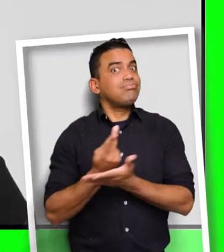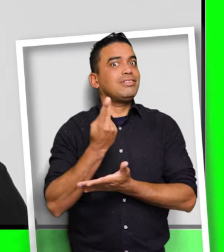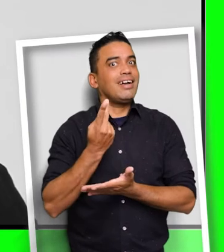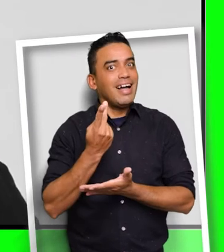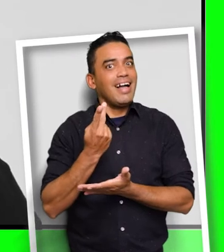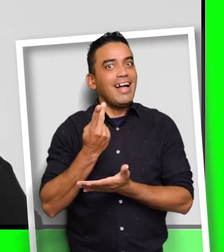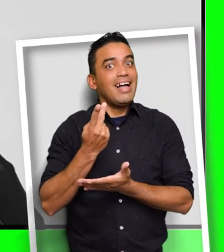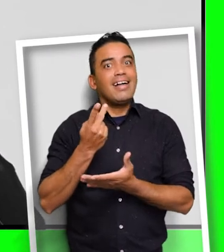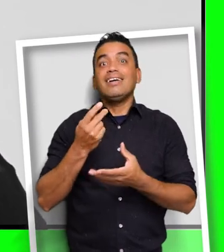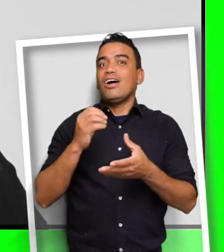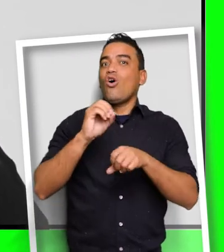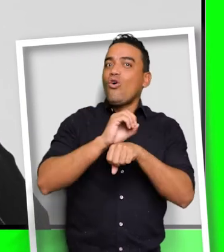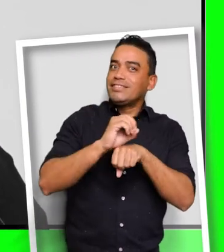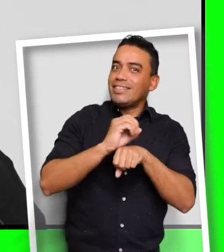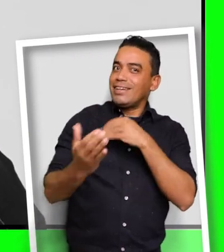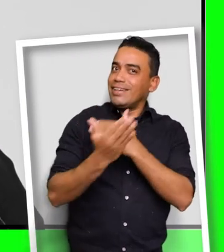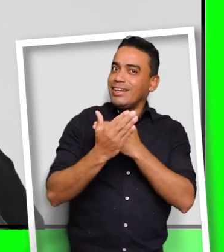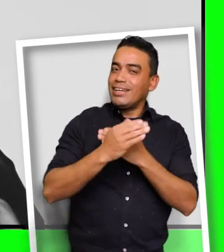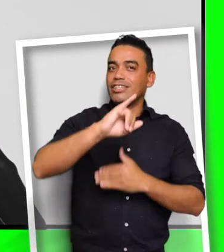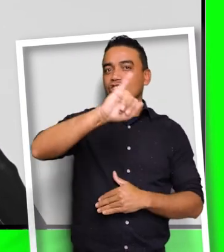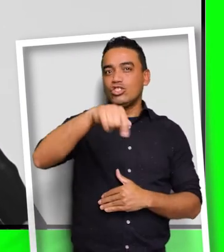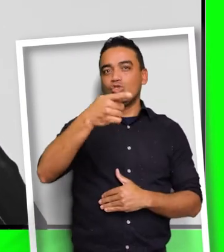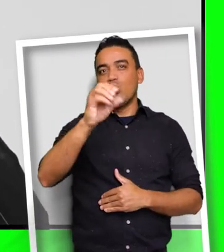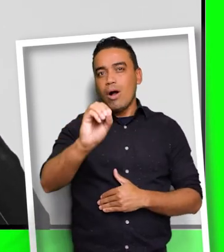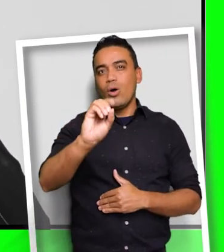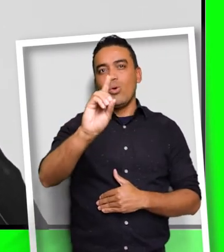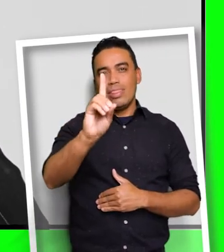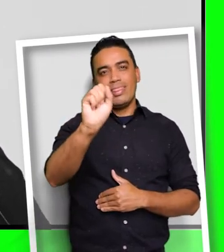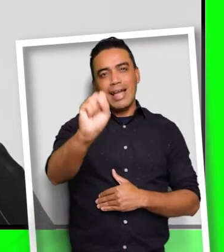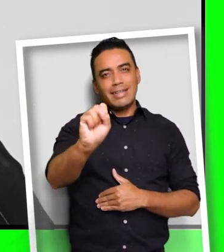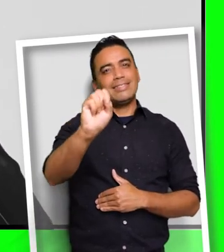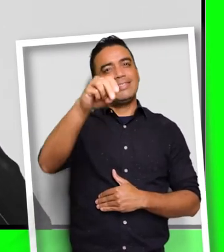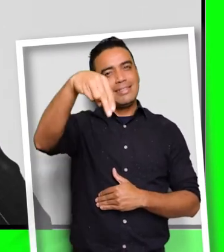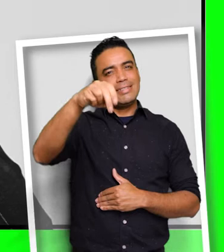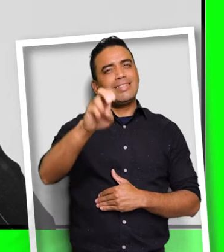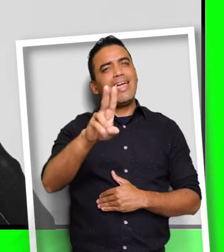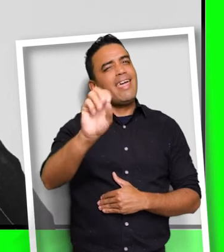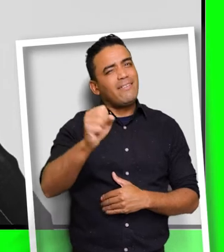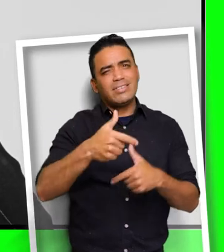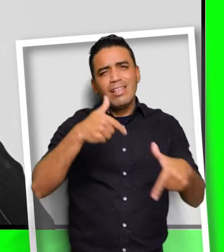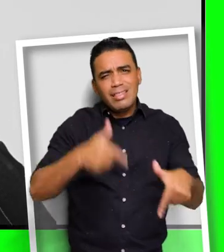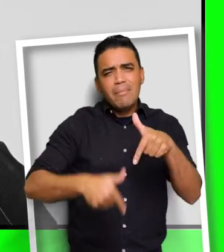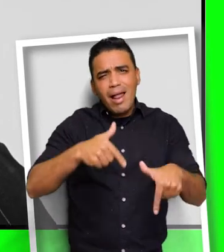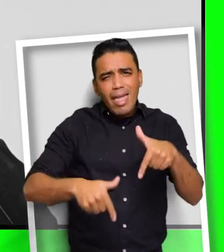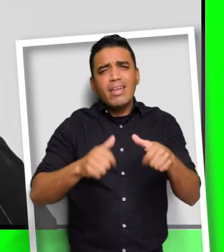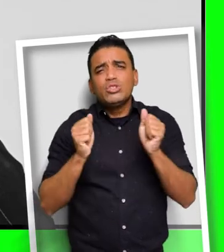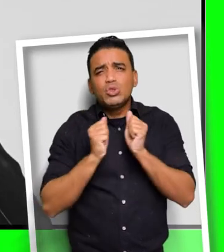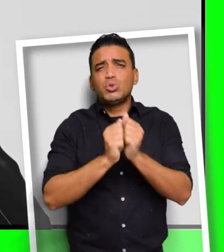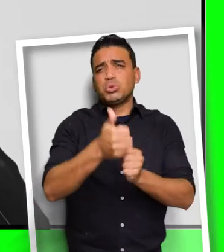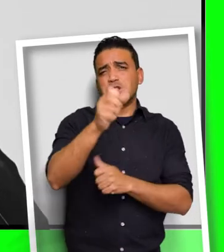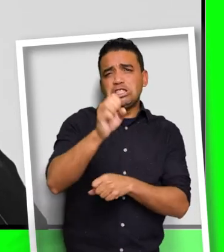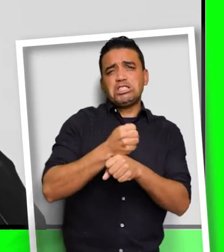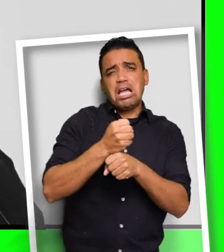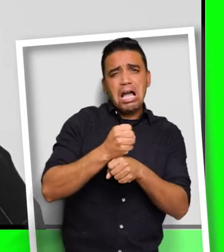essas oficinas com João das Neves, um mestre que trabalhei com ele quase 15 anos, com a Titane e